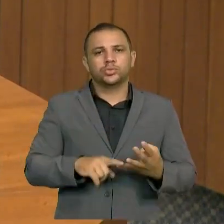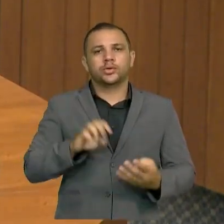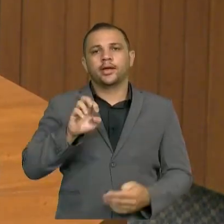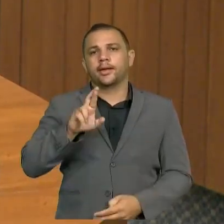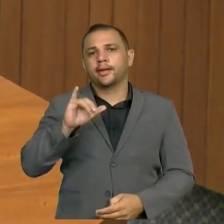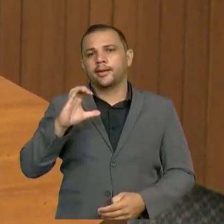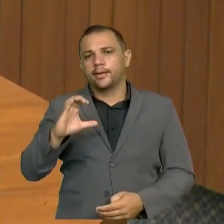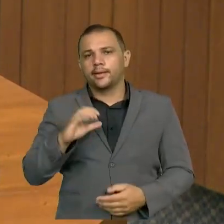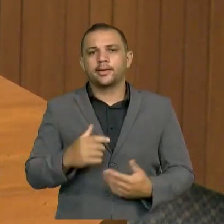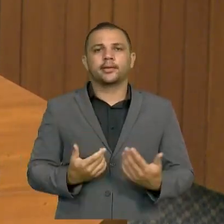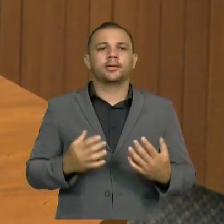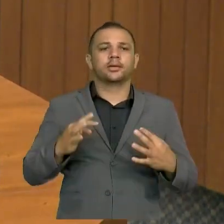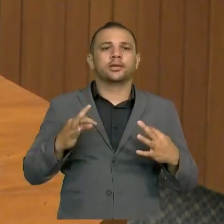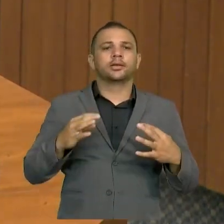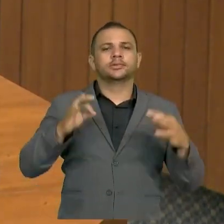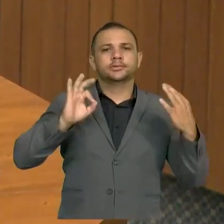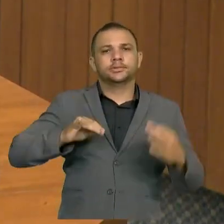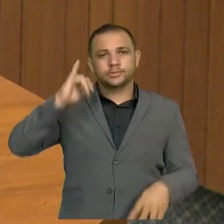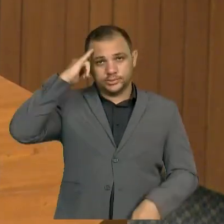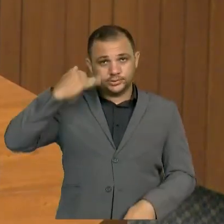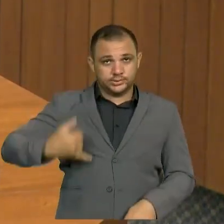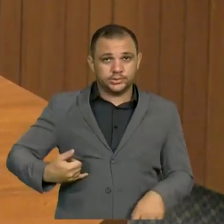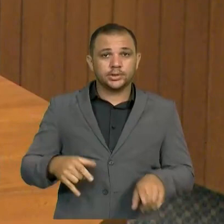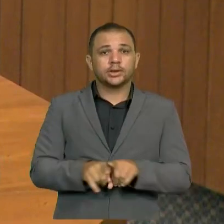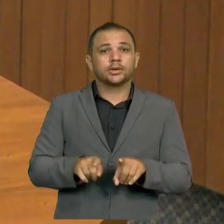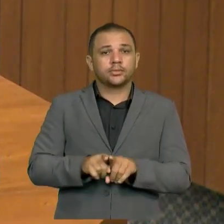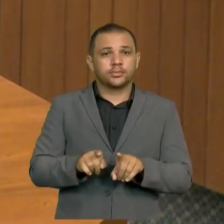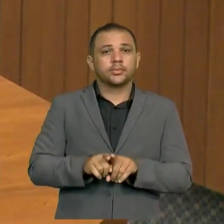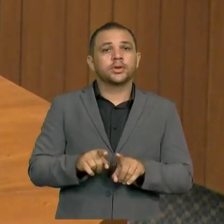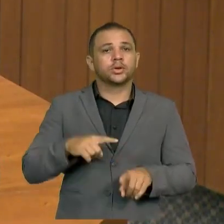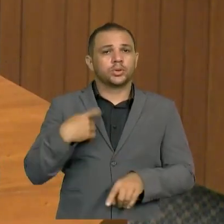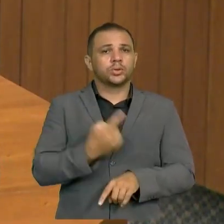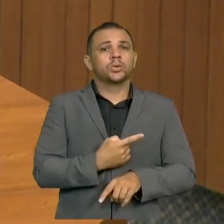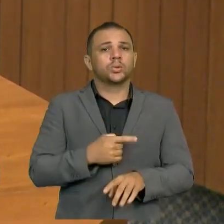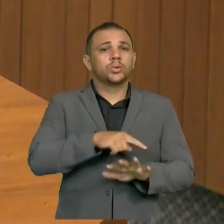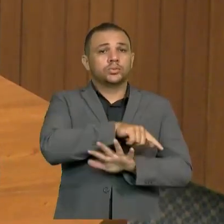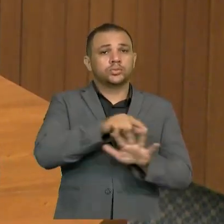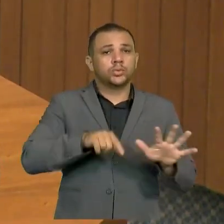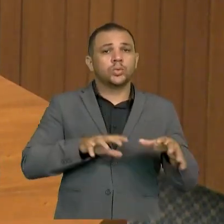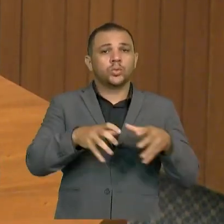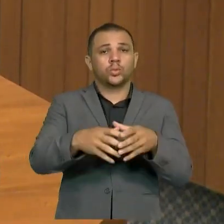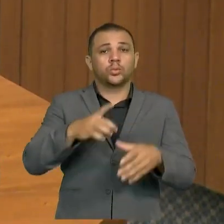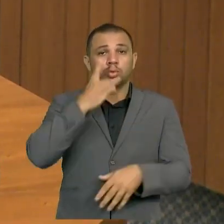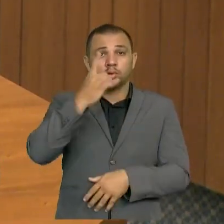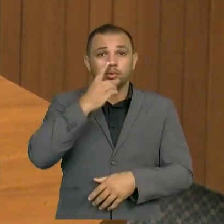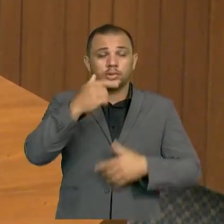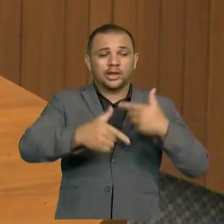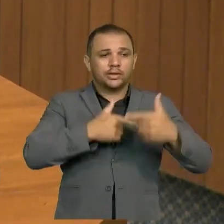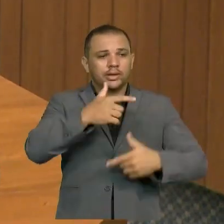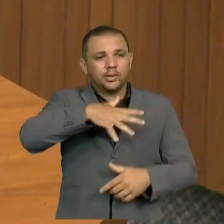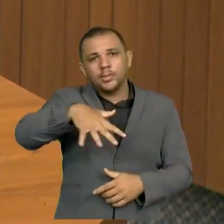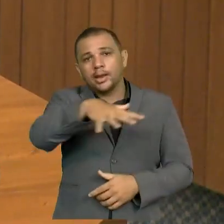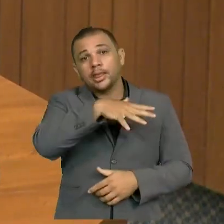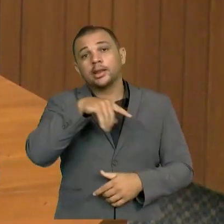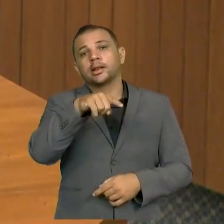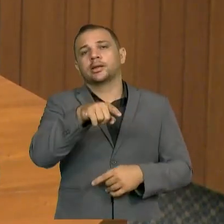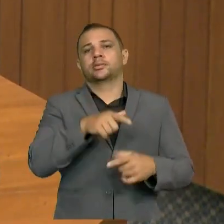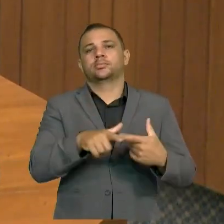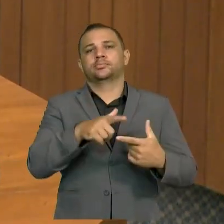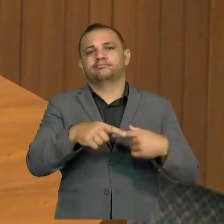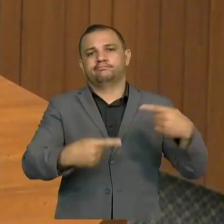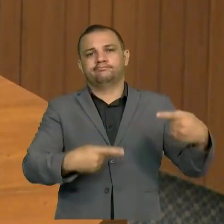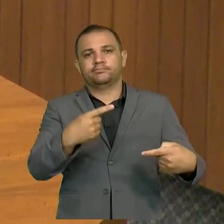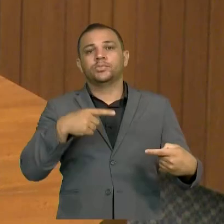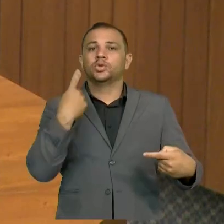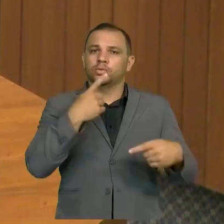tenho certeza que a deputada Janaína também, que temos bases eleitorais nessas zonas de conflito, a nossa preocupação para